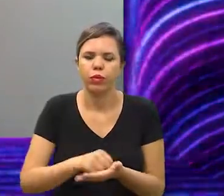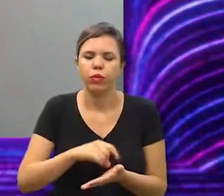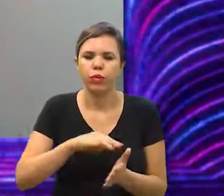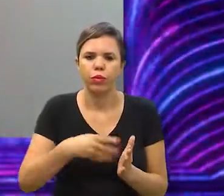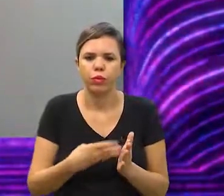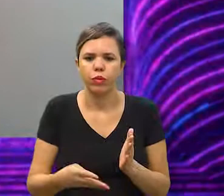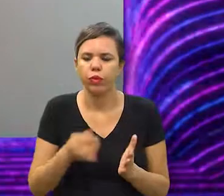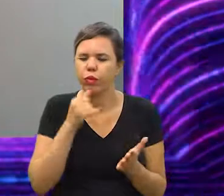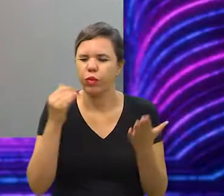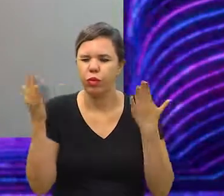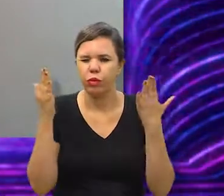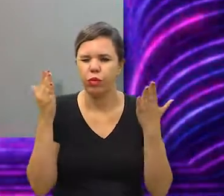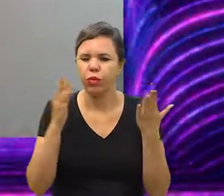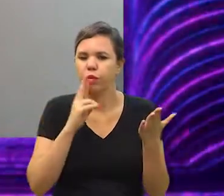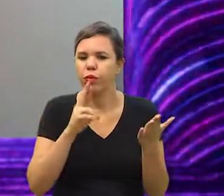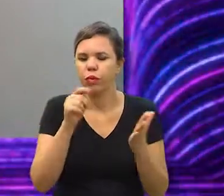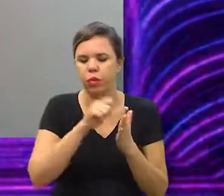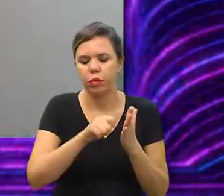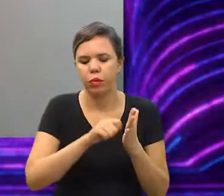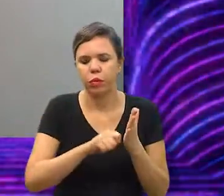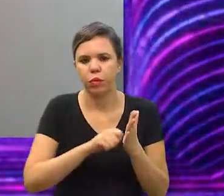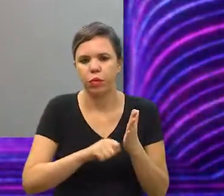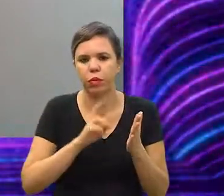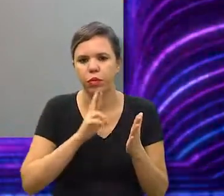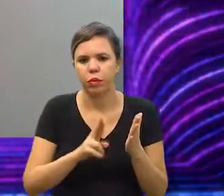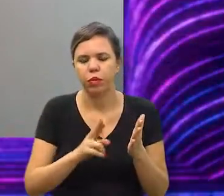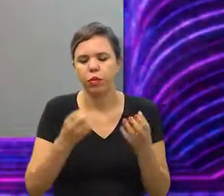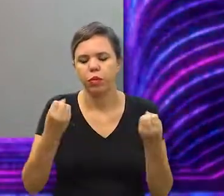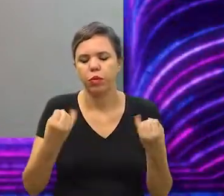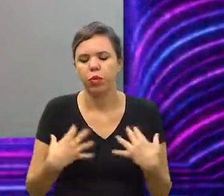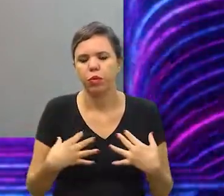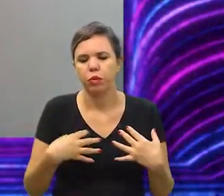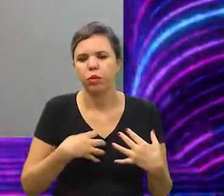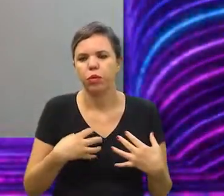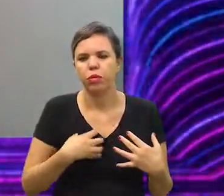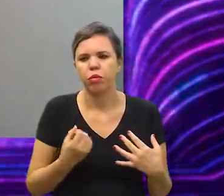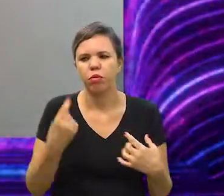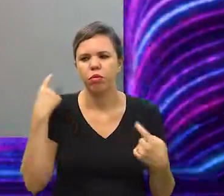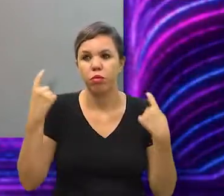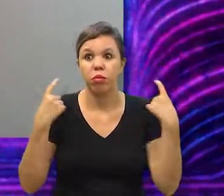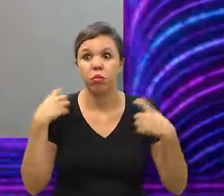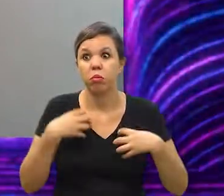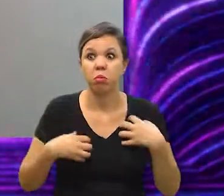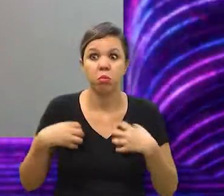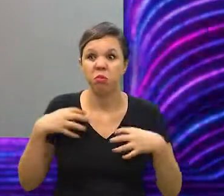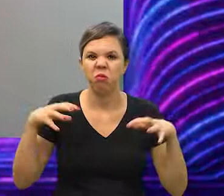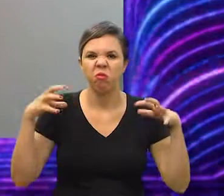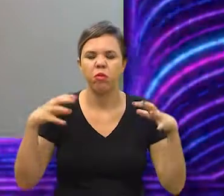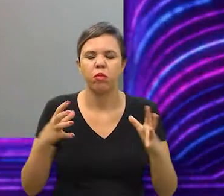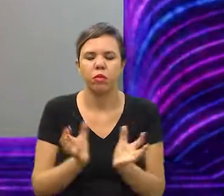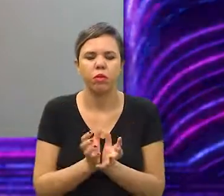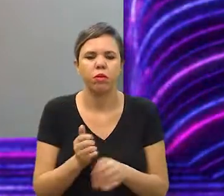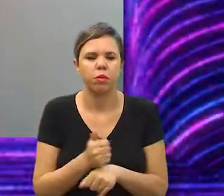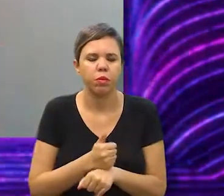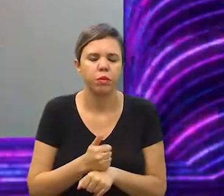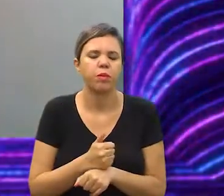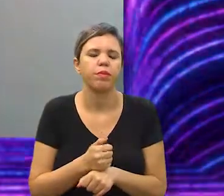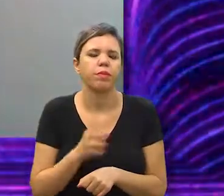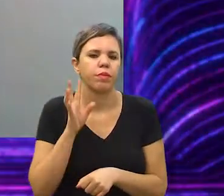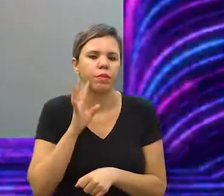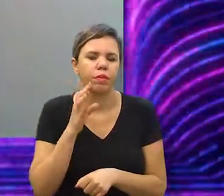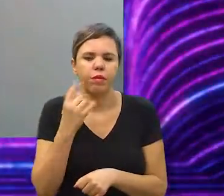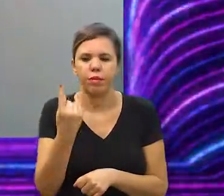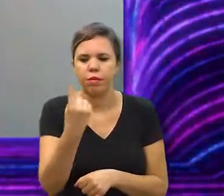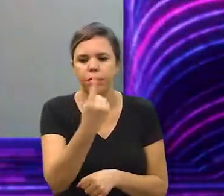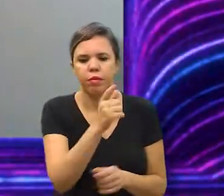de psicólogo, né? Destrinchando um pouco mais o monstro de cada um da equipe. Aí até é legal, assim, que cada